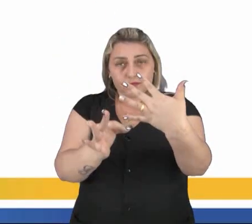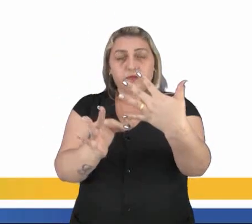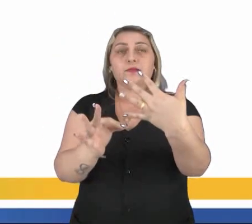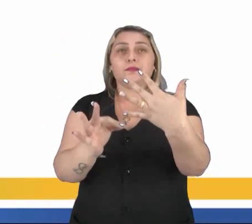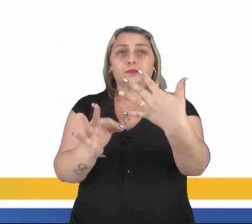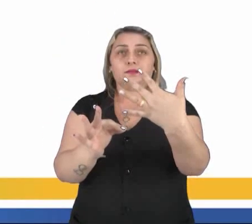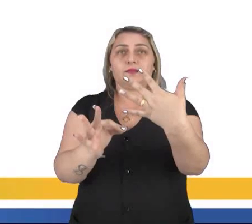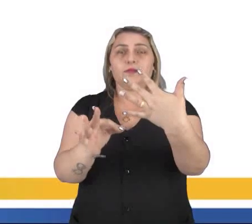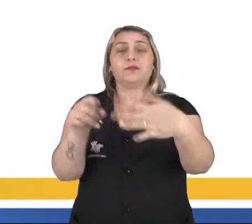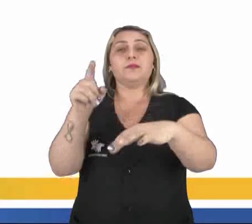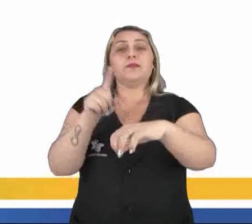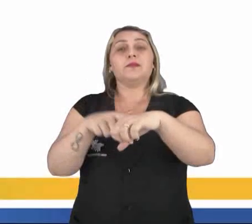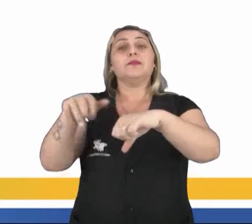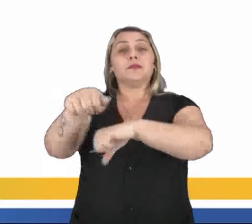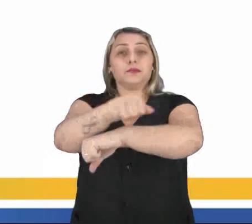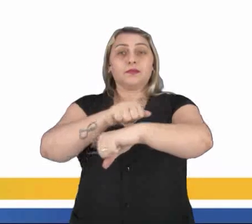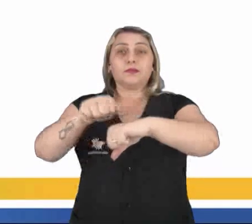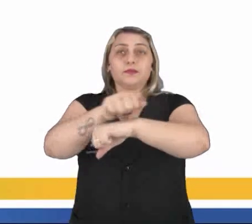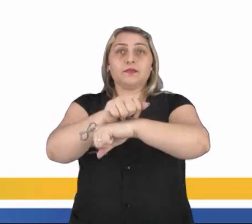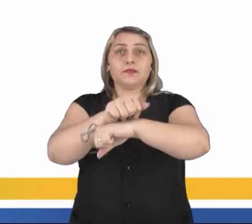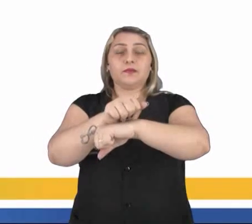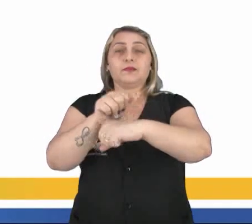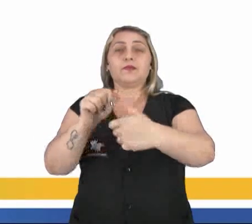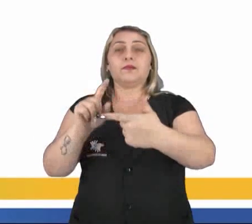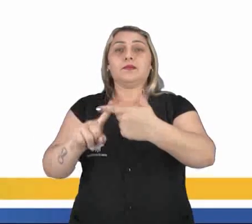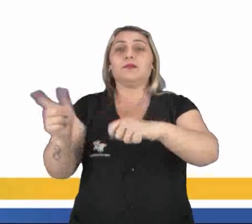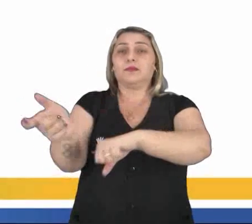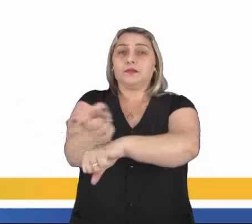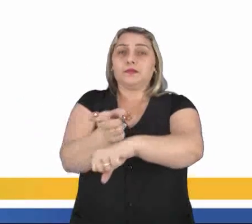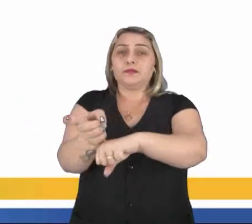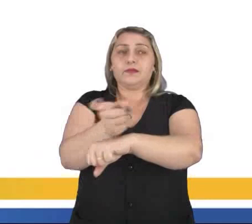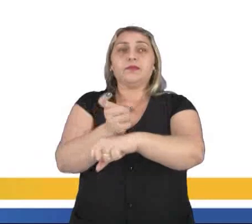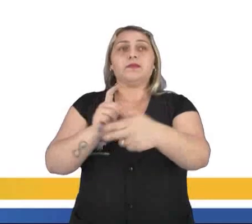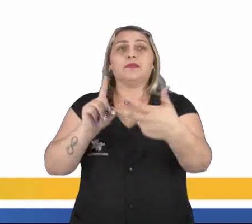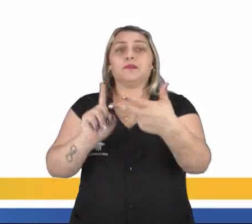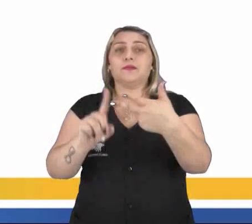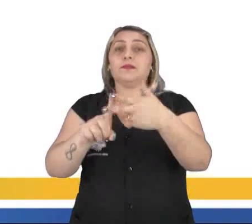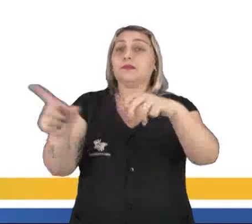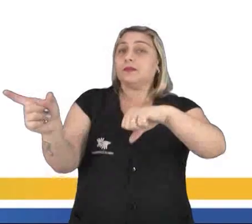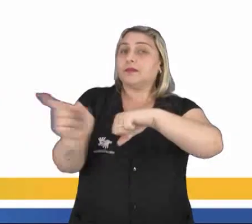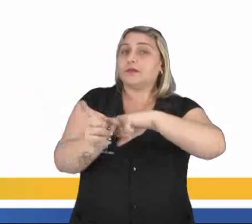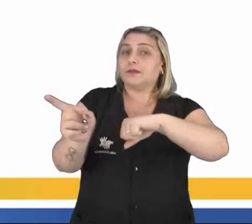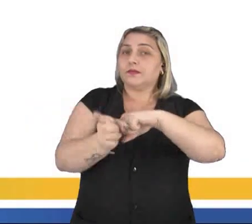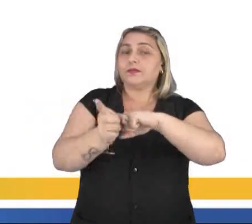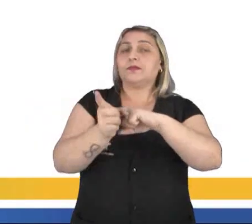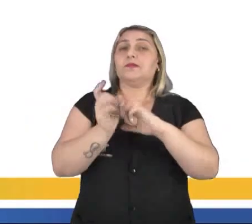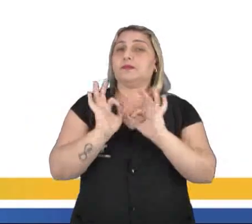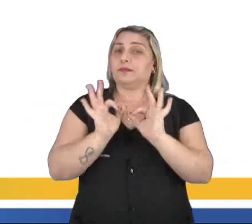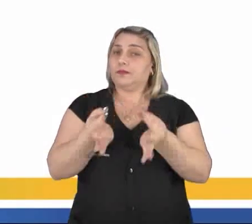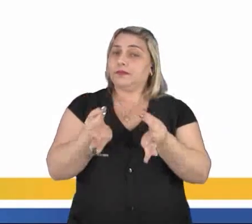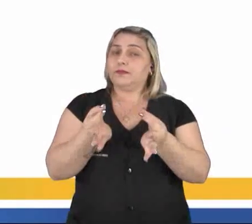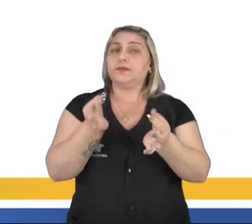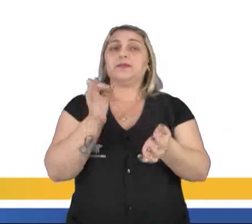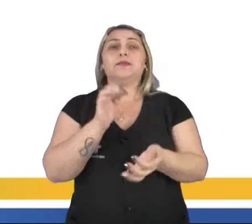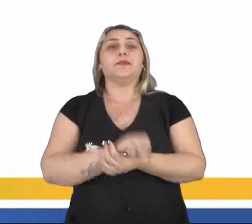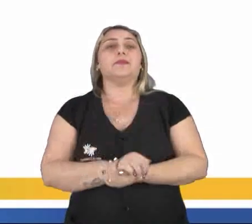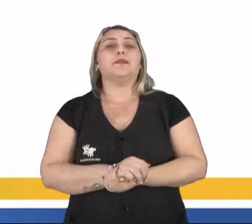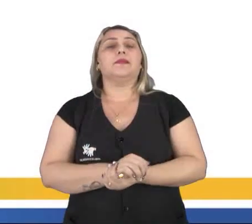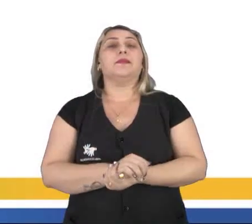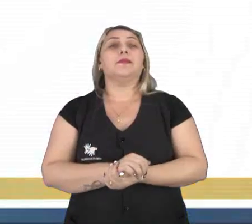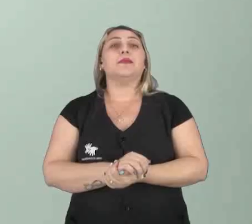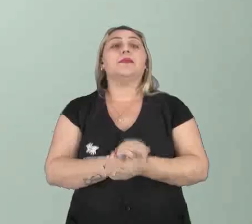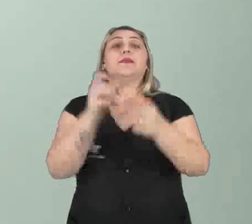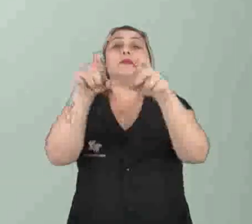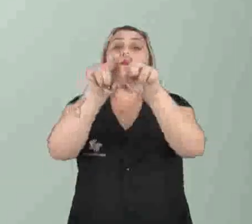são classificadas em adverbiais, adjetivas e substantivas, certo? Então,